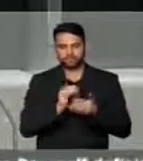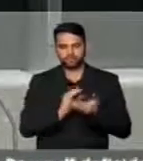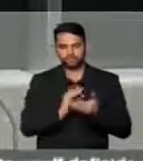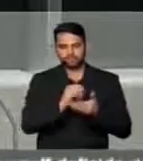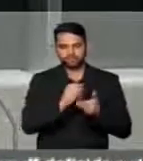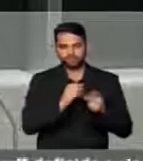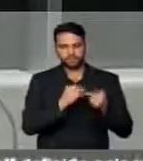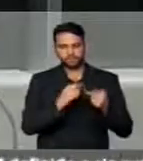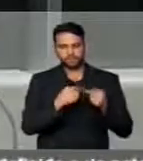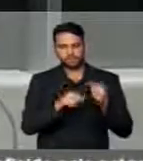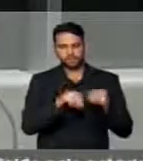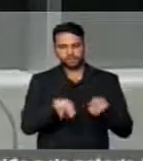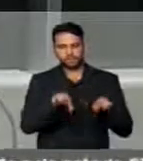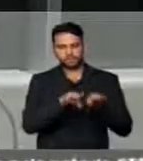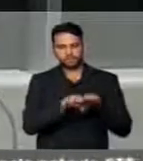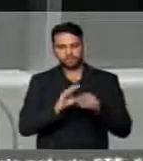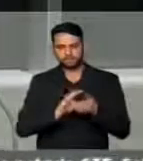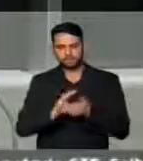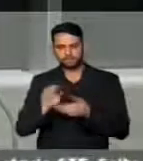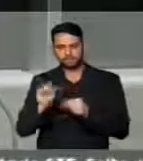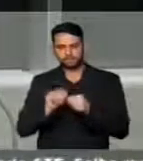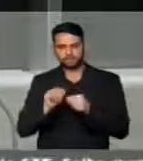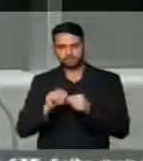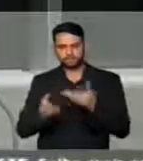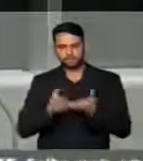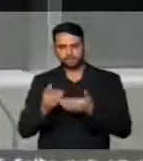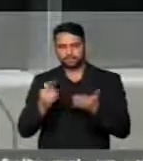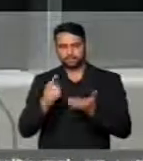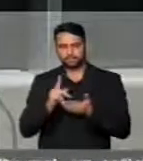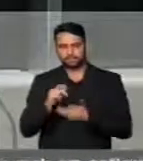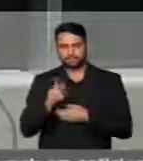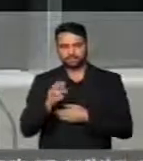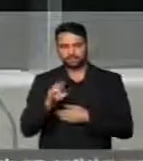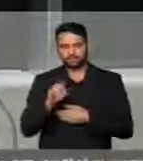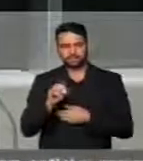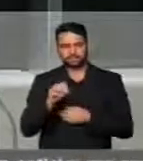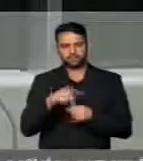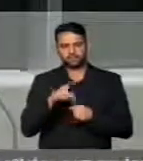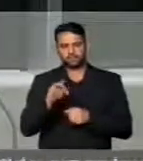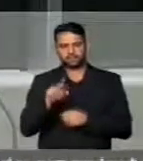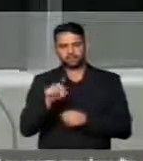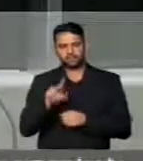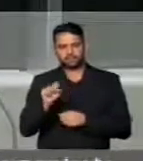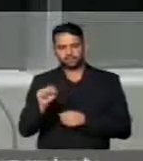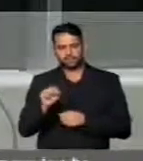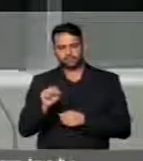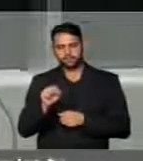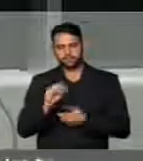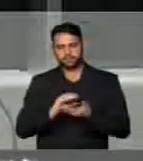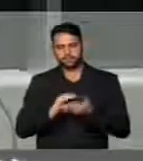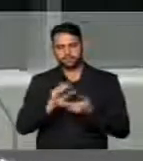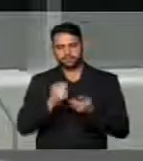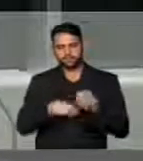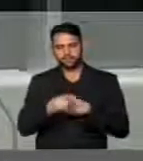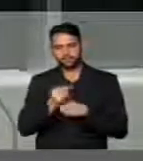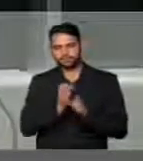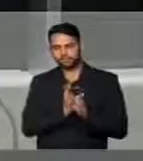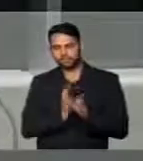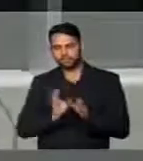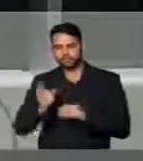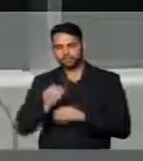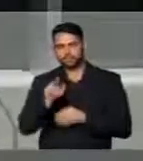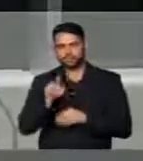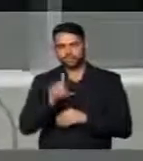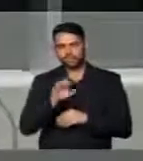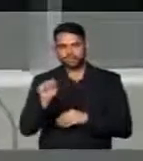oposição é igual às doações feitas em troca do propinoduto da Petrobras, em troca dos recursos desviados do